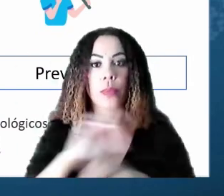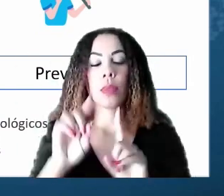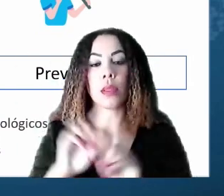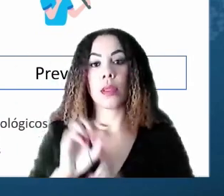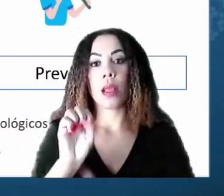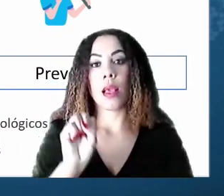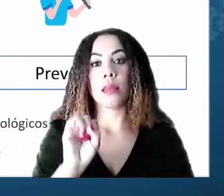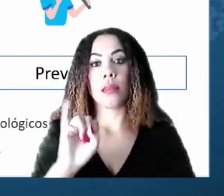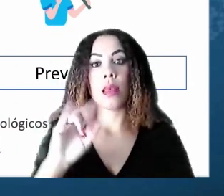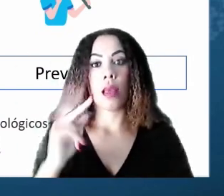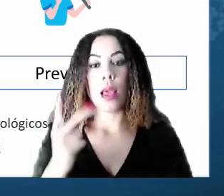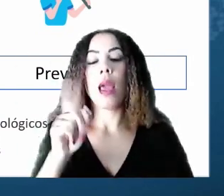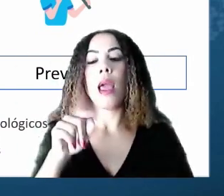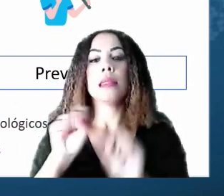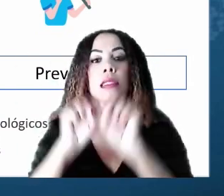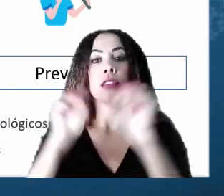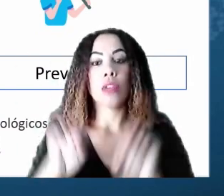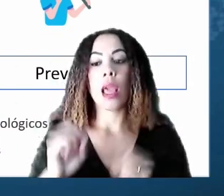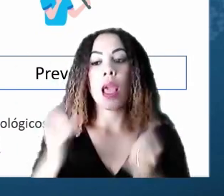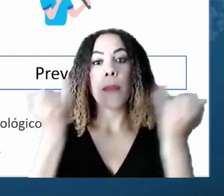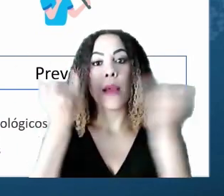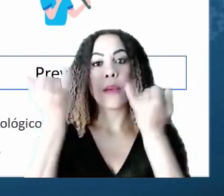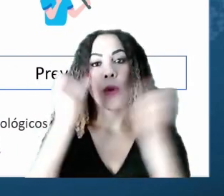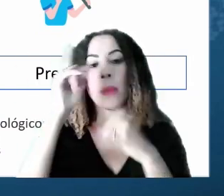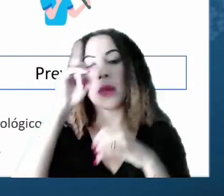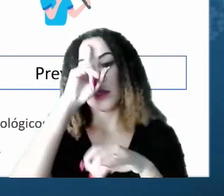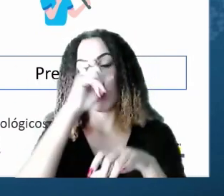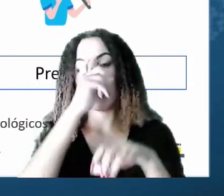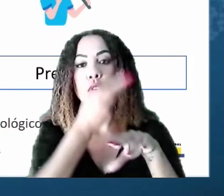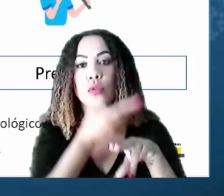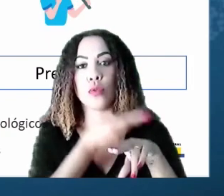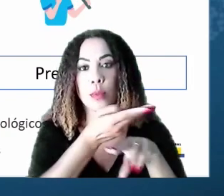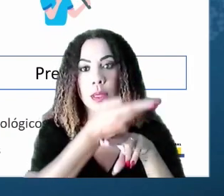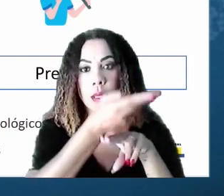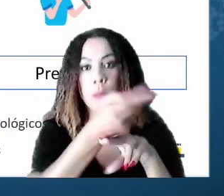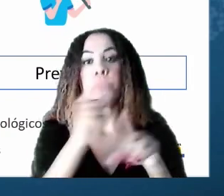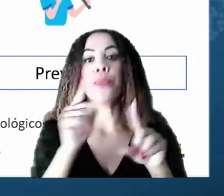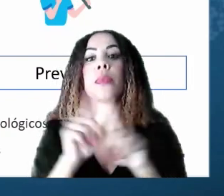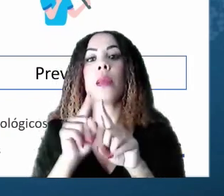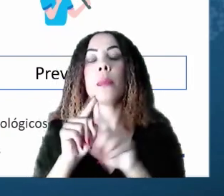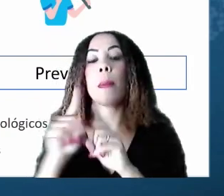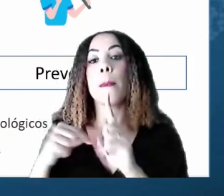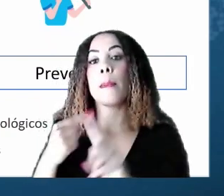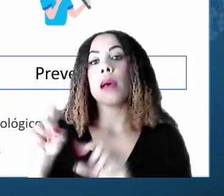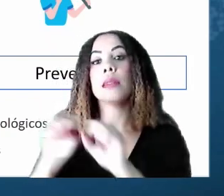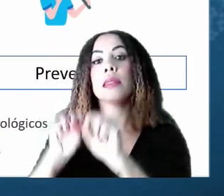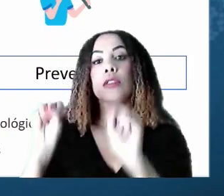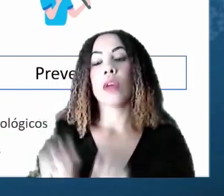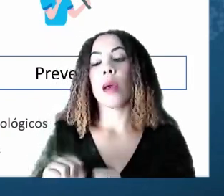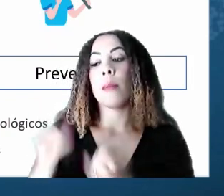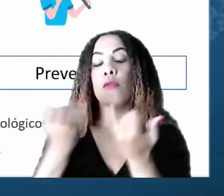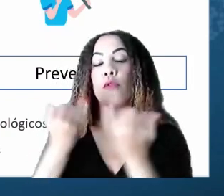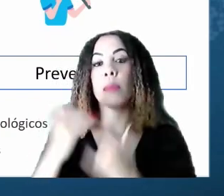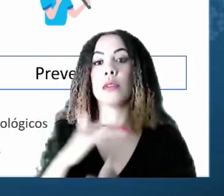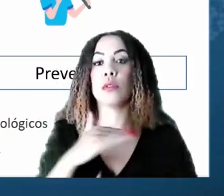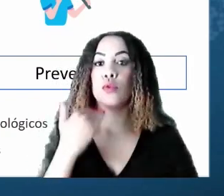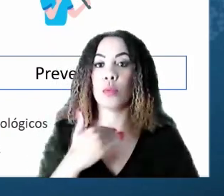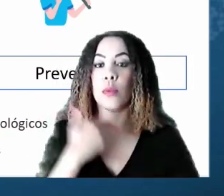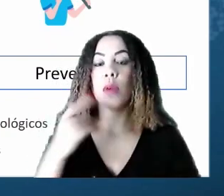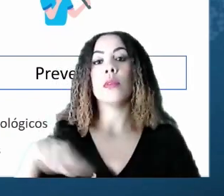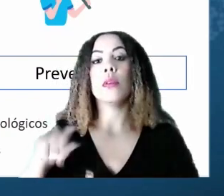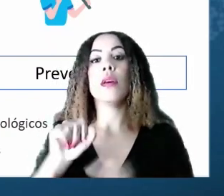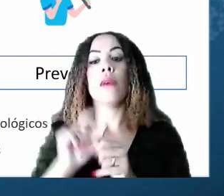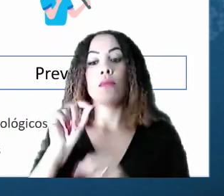Sistema de Informação de Hospitalizações, e cruzamos também com o Sistema de Informação de Mortalidade, ou seja, estamos fazendo uma